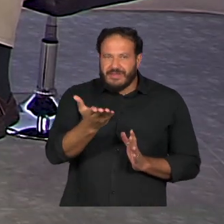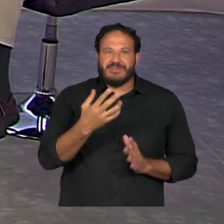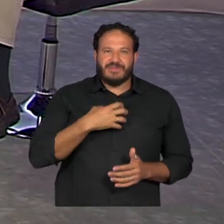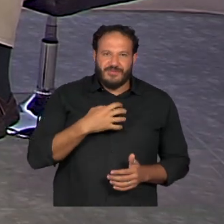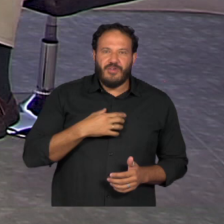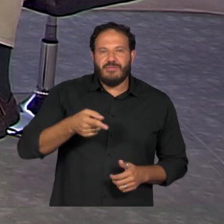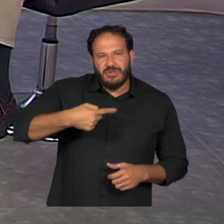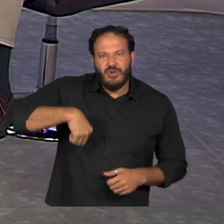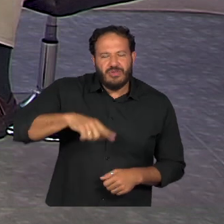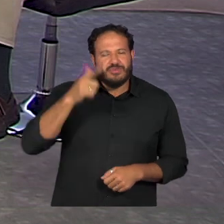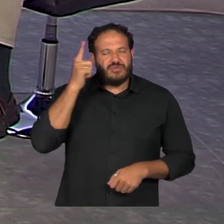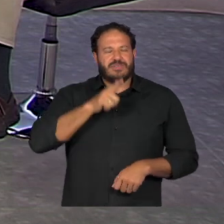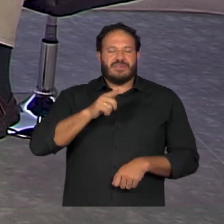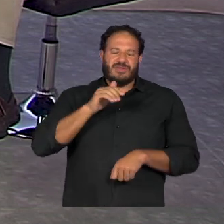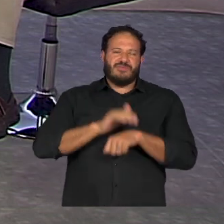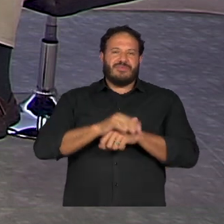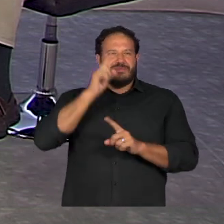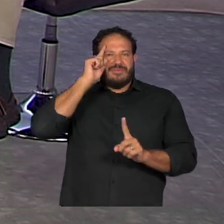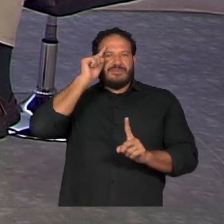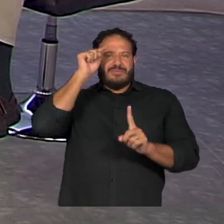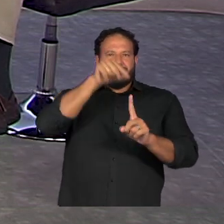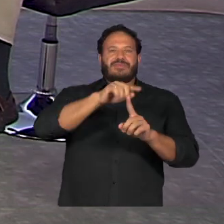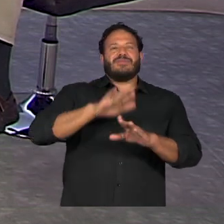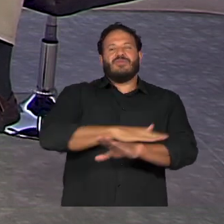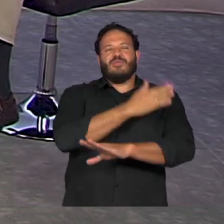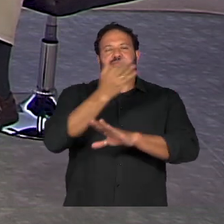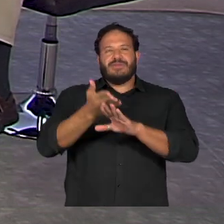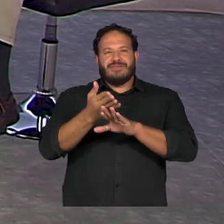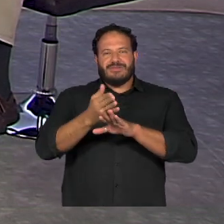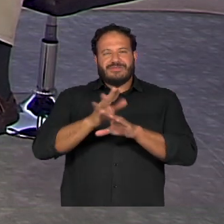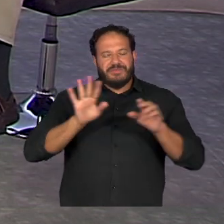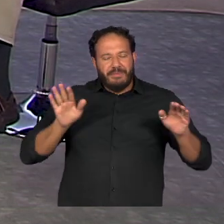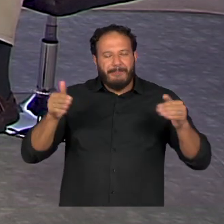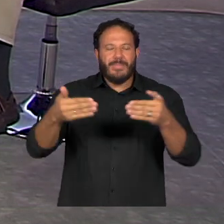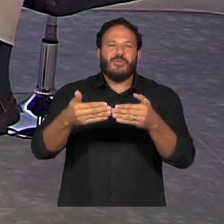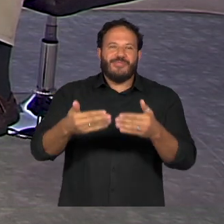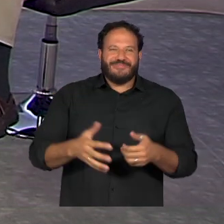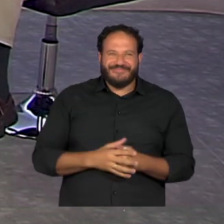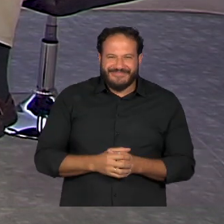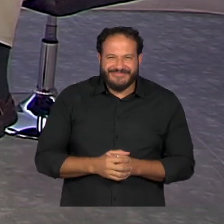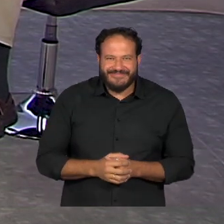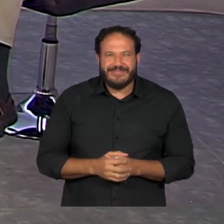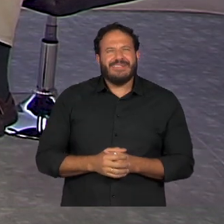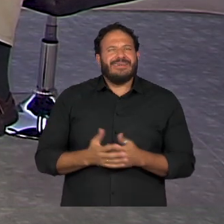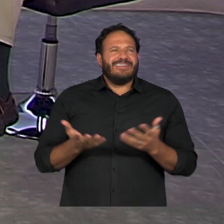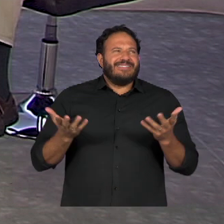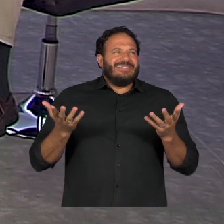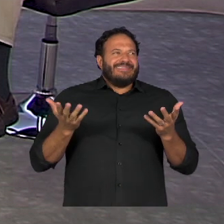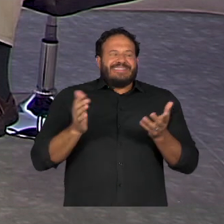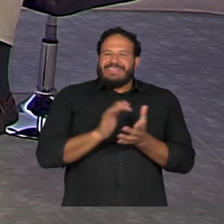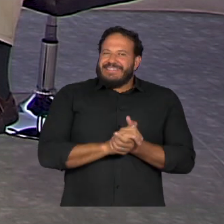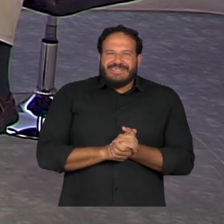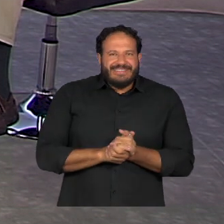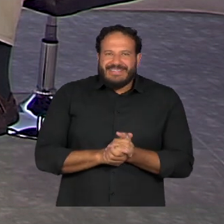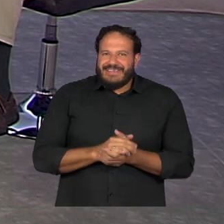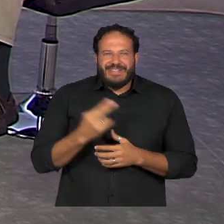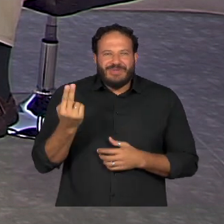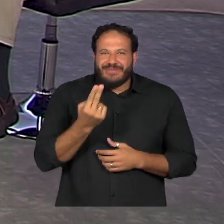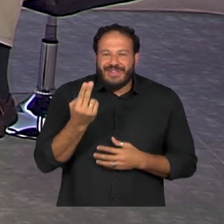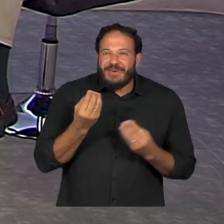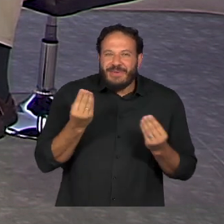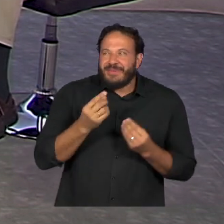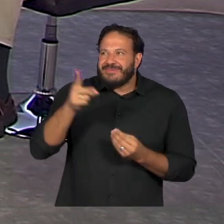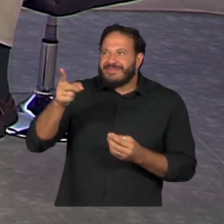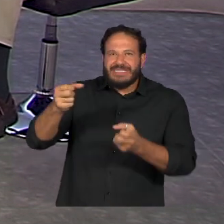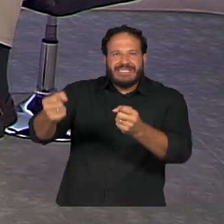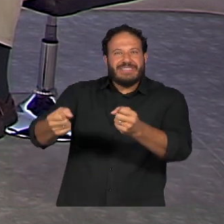conseguimos atingir o Integral que nos c é Olha eu acho que não tem como depois de ouvir o